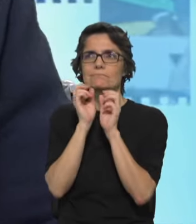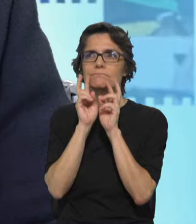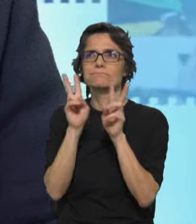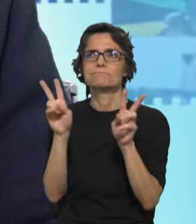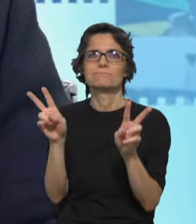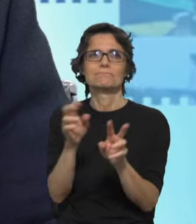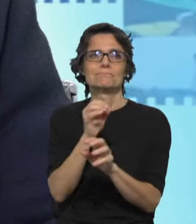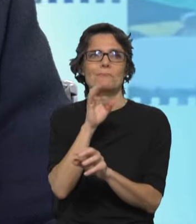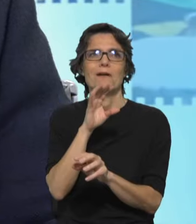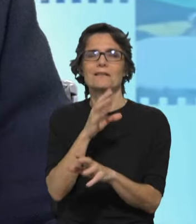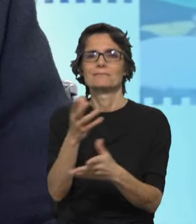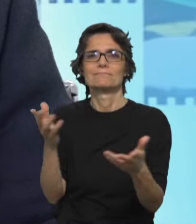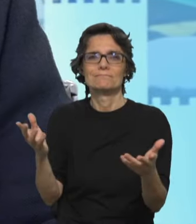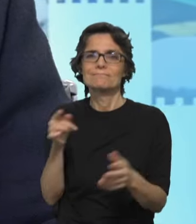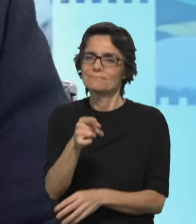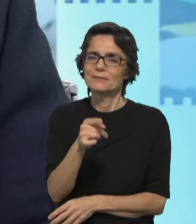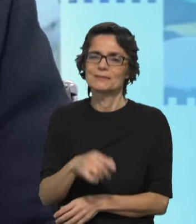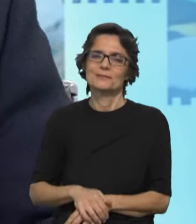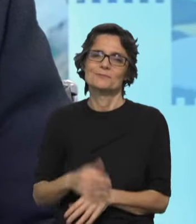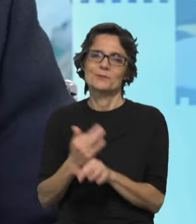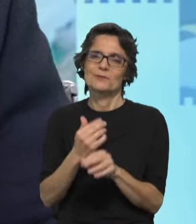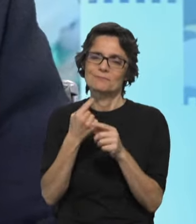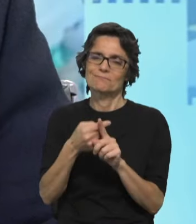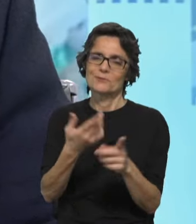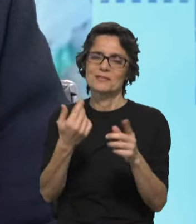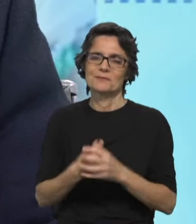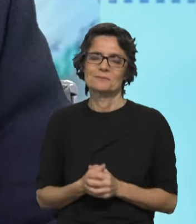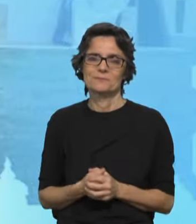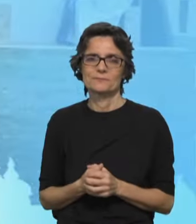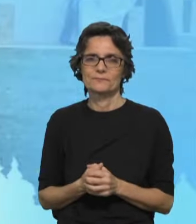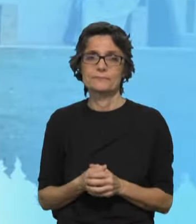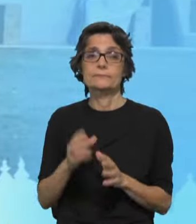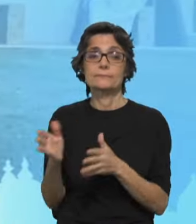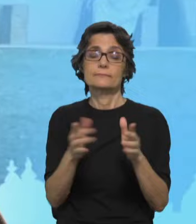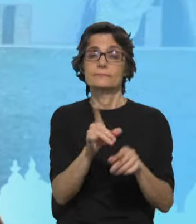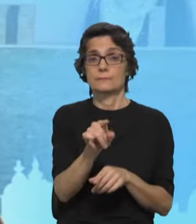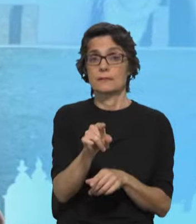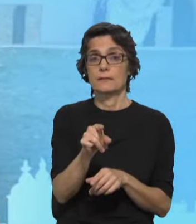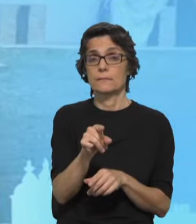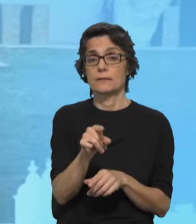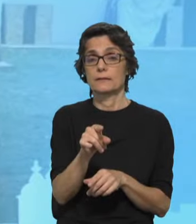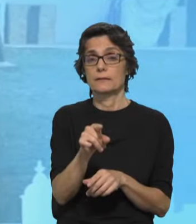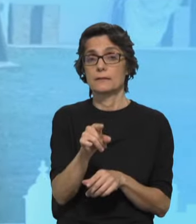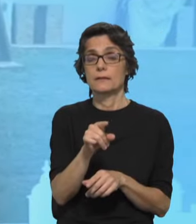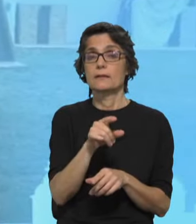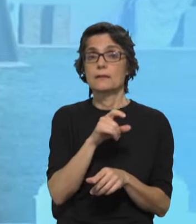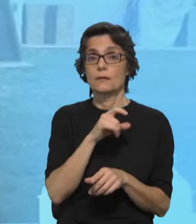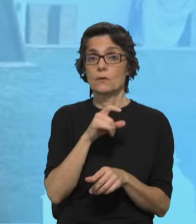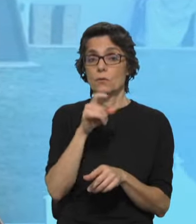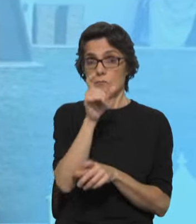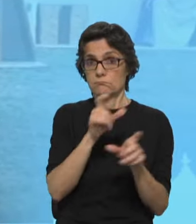para, digamos assim, para uma boa celebração e frutuosa e da celebração. parte, nomeadamente dos sacerdotes, também não existe o desafio de